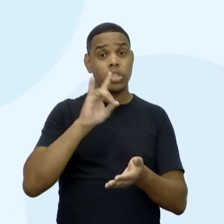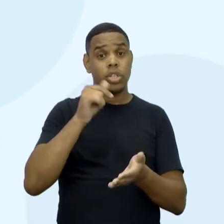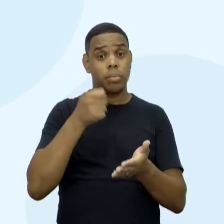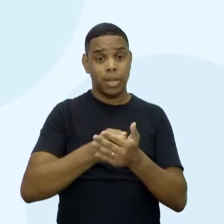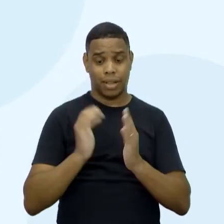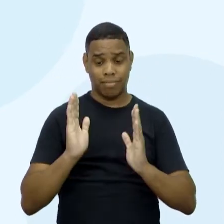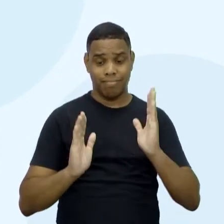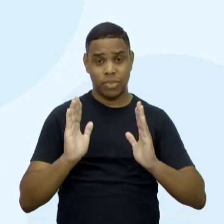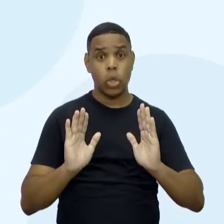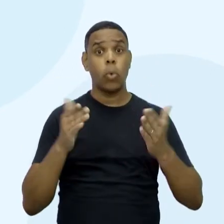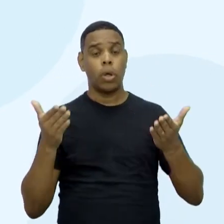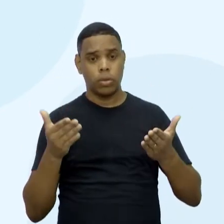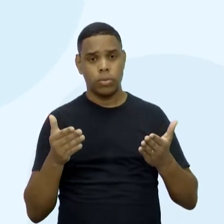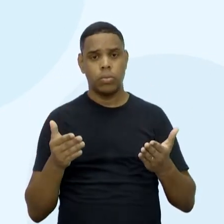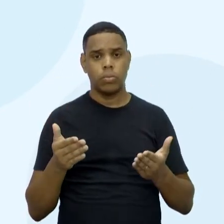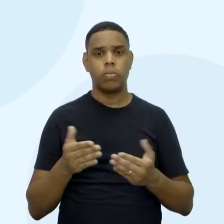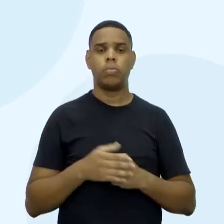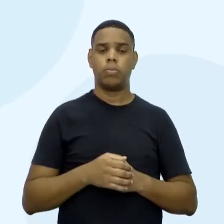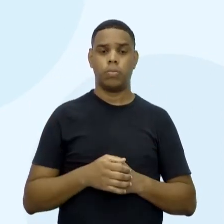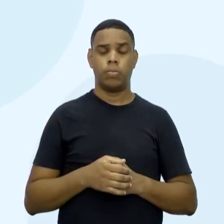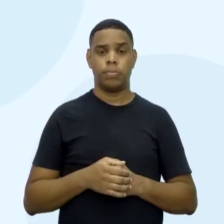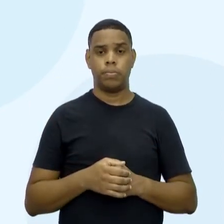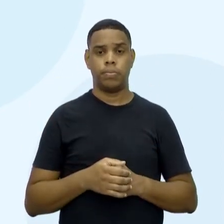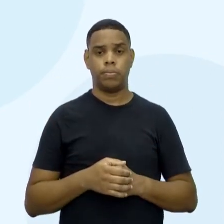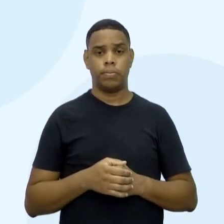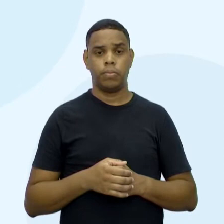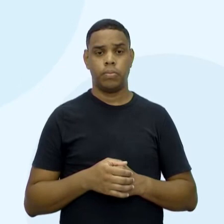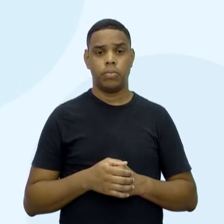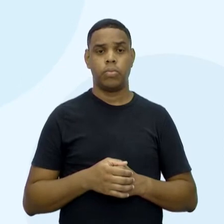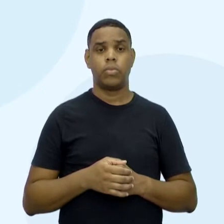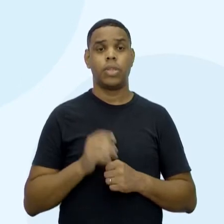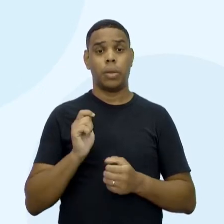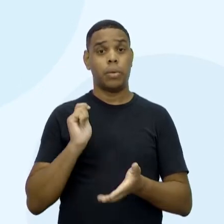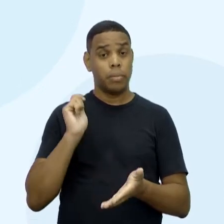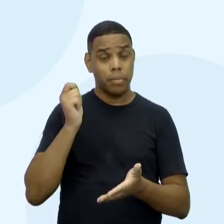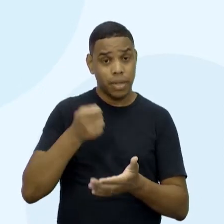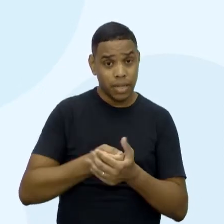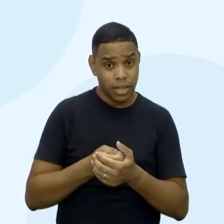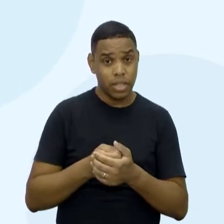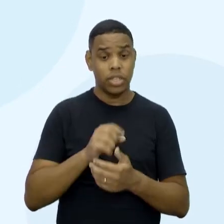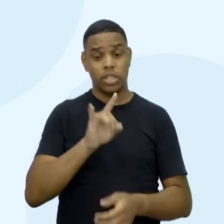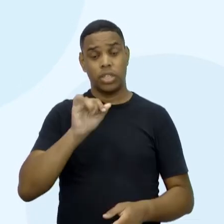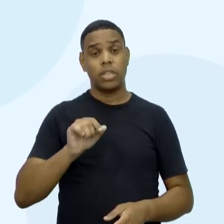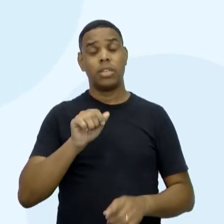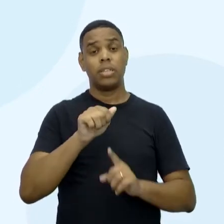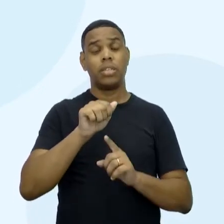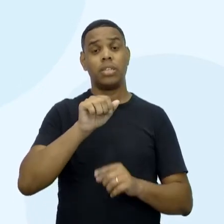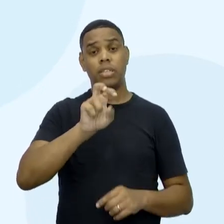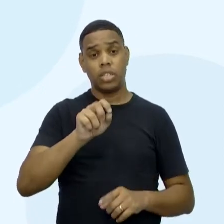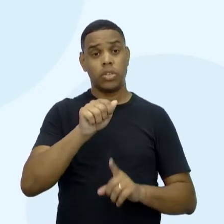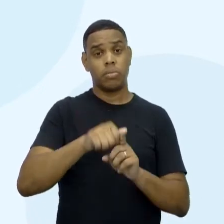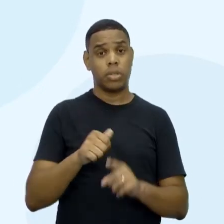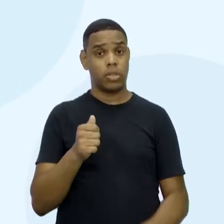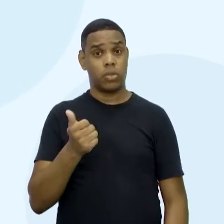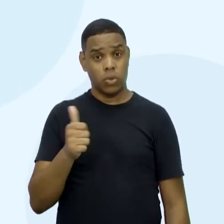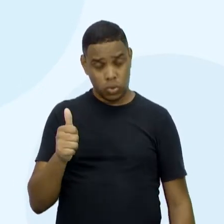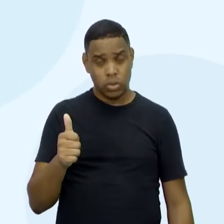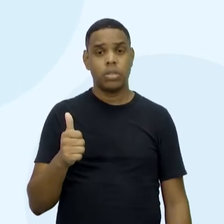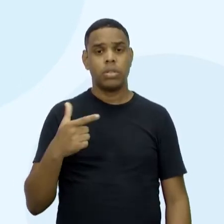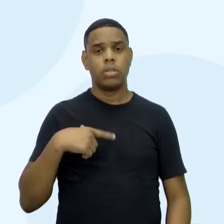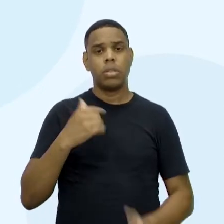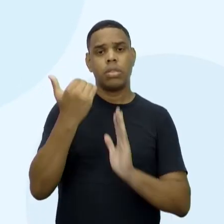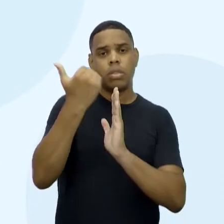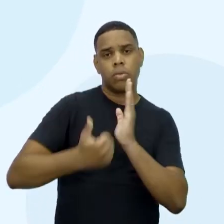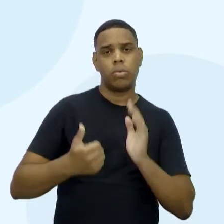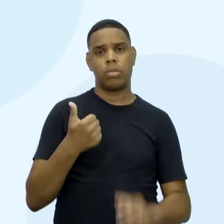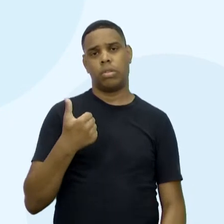tem que pagar. Então, vamos lá. Instruções. Para pagamento em 5/11, conceder um desconto de